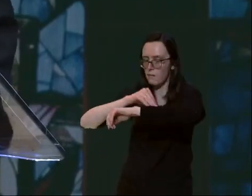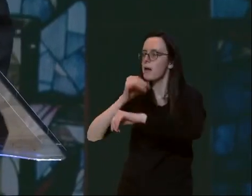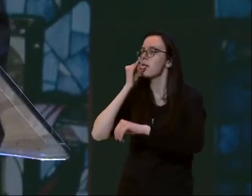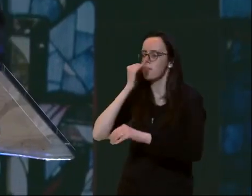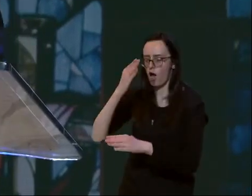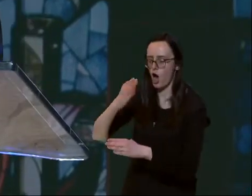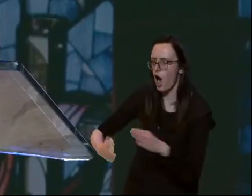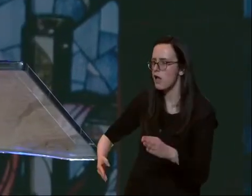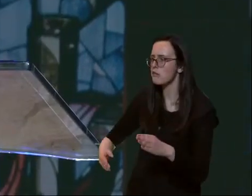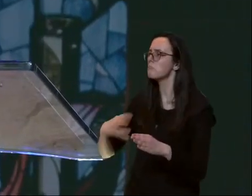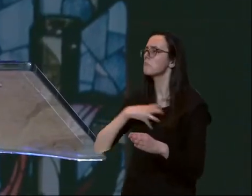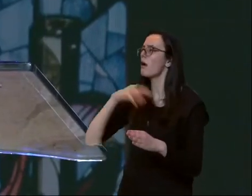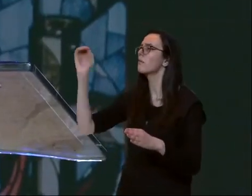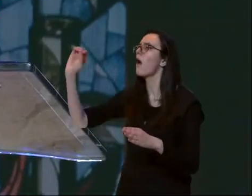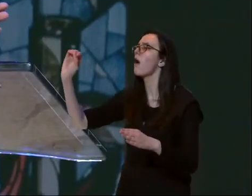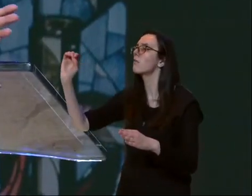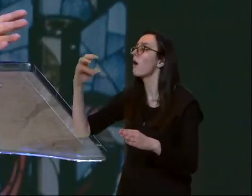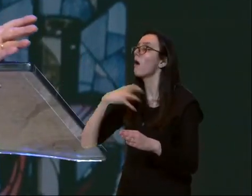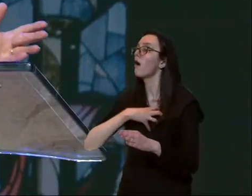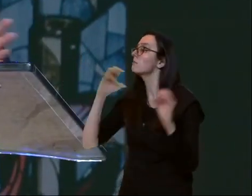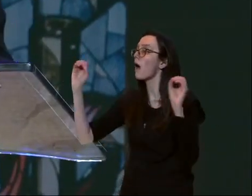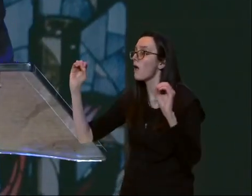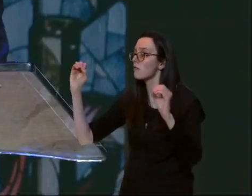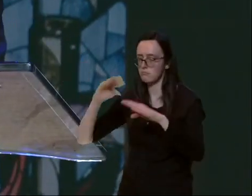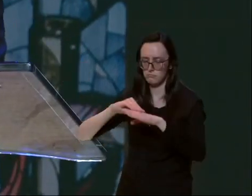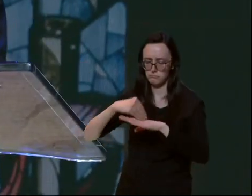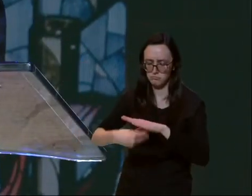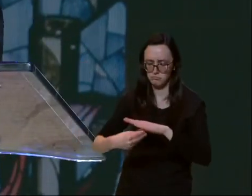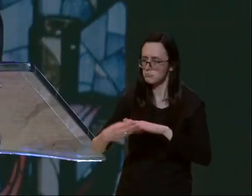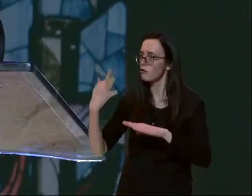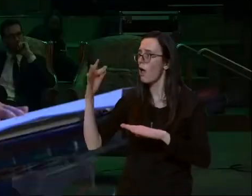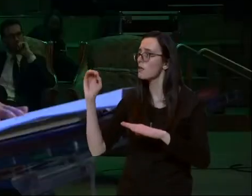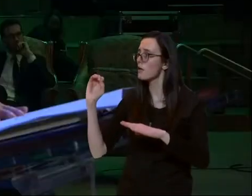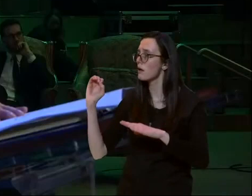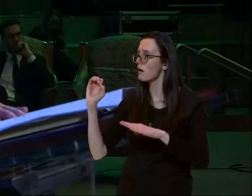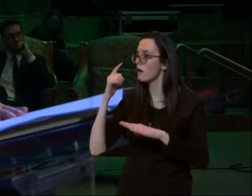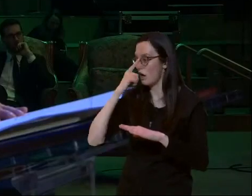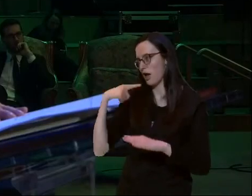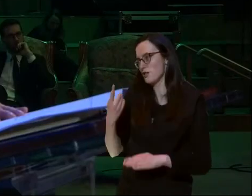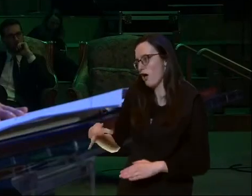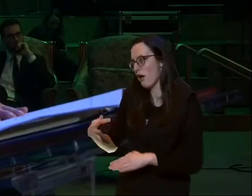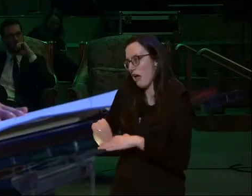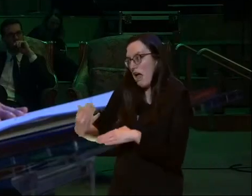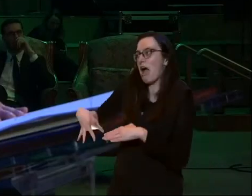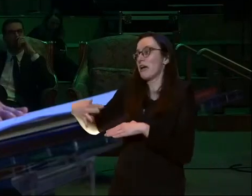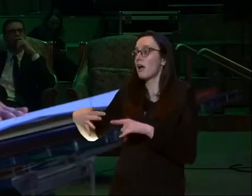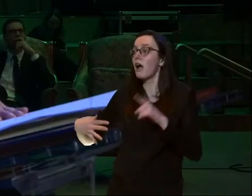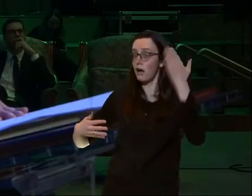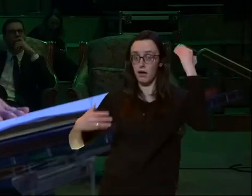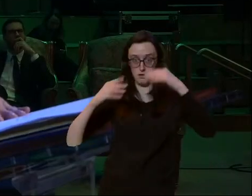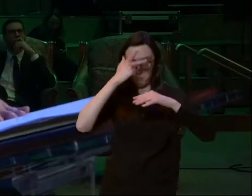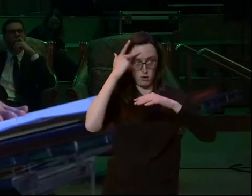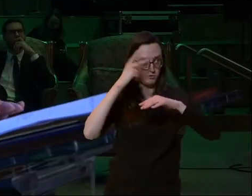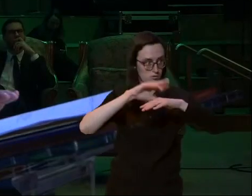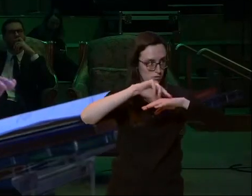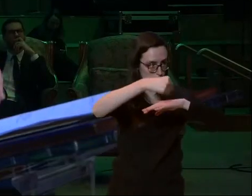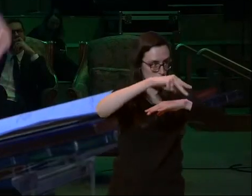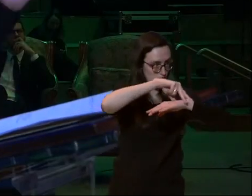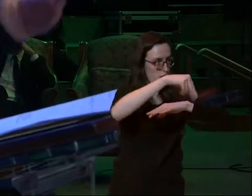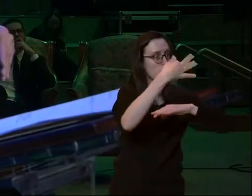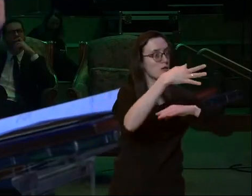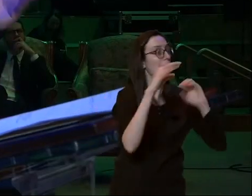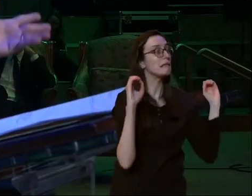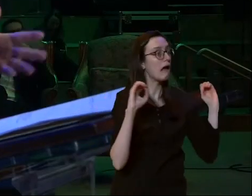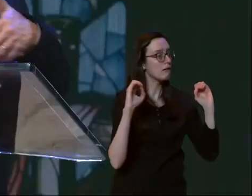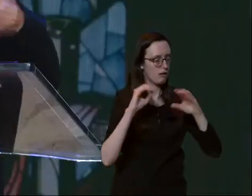cortar, que não doía, podia cair um pedaço, que não doía, não tinha problema, não sentia nada. Um perigo.